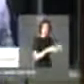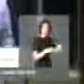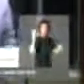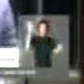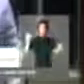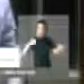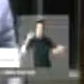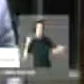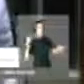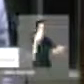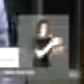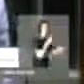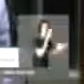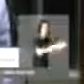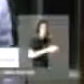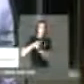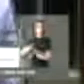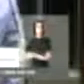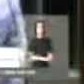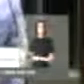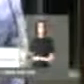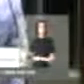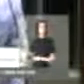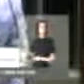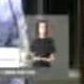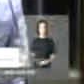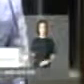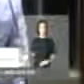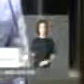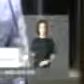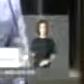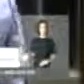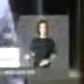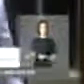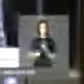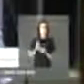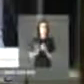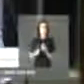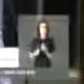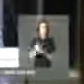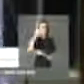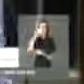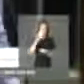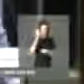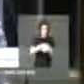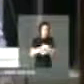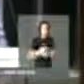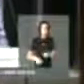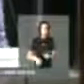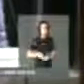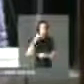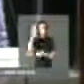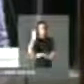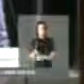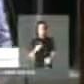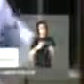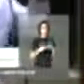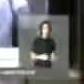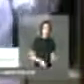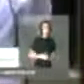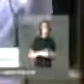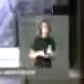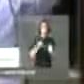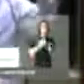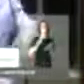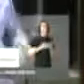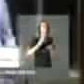aspas, porque não justifica, a tentativa de destruir direitos previdenciários e trabalhistas que esse